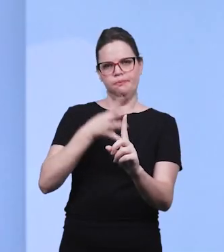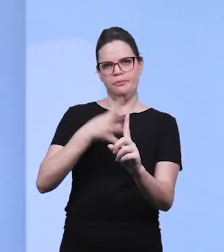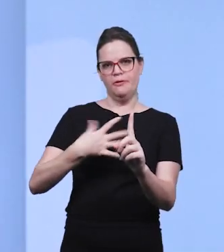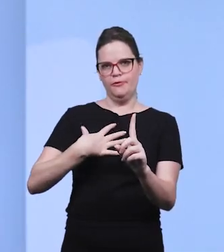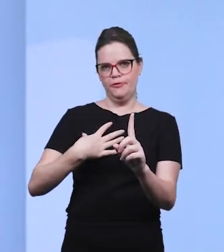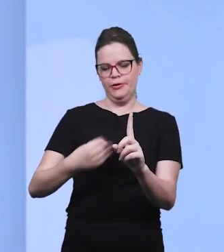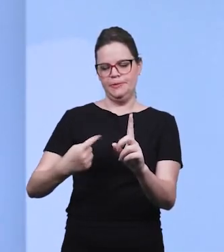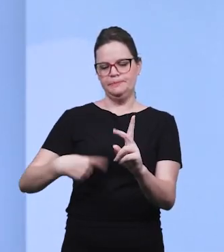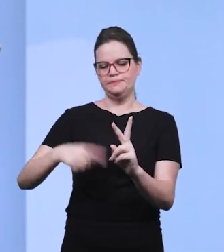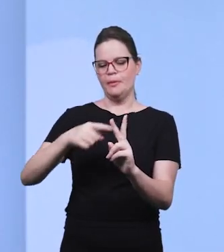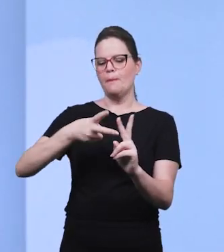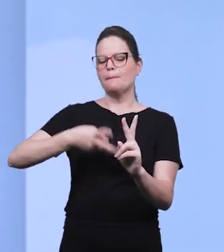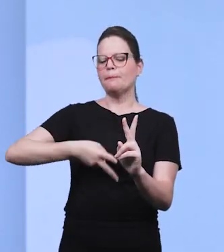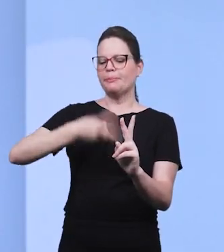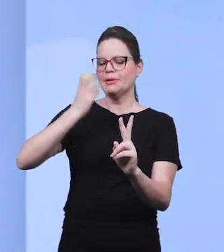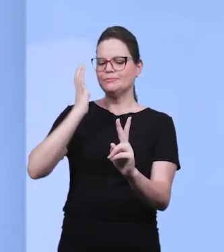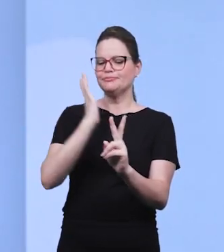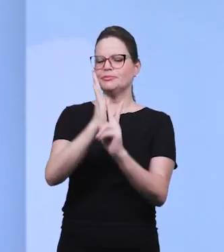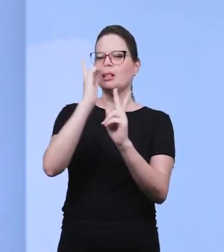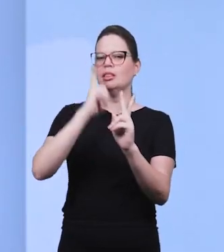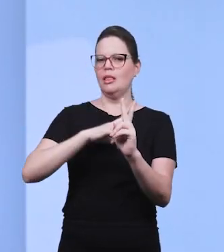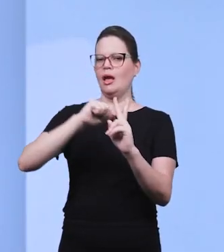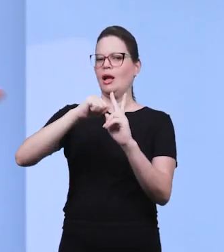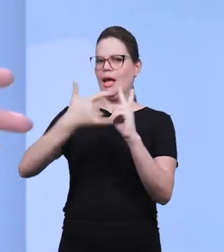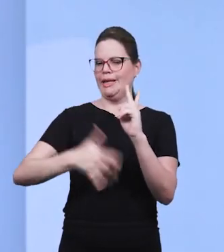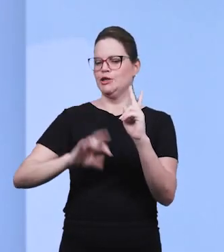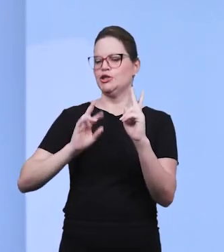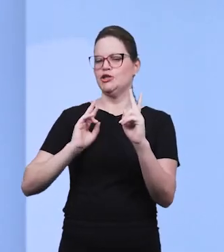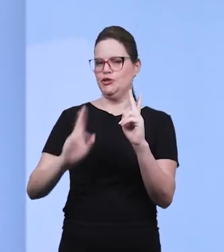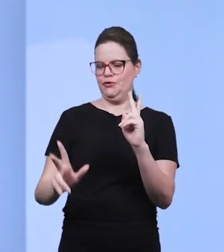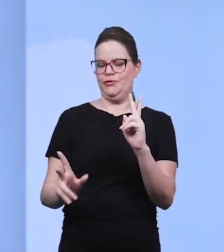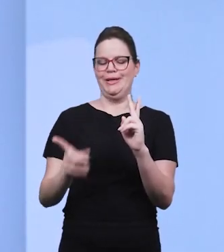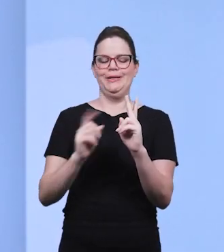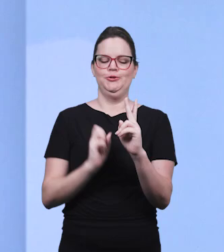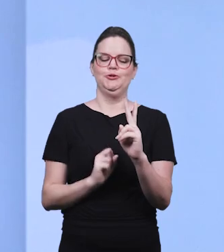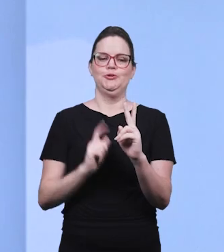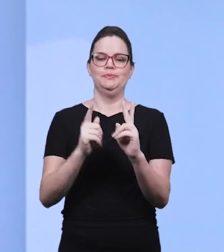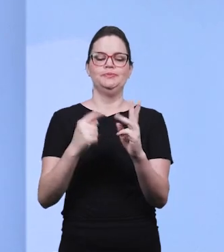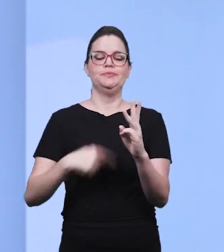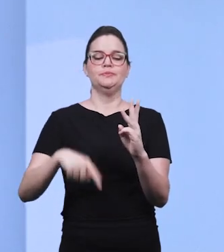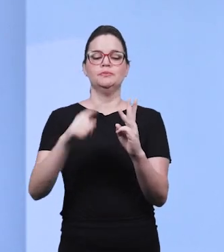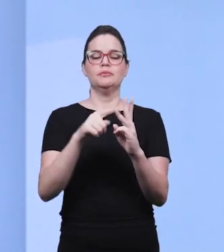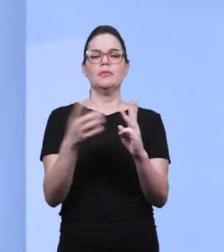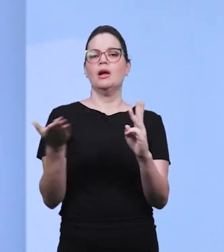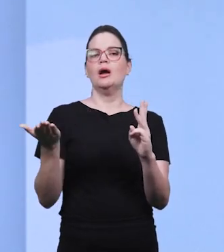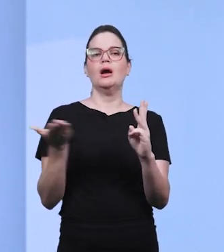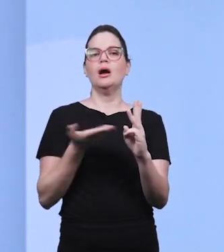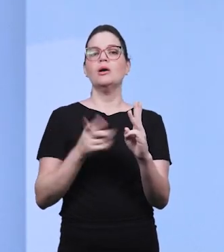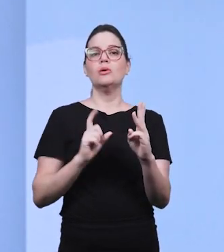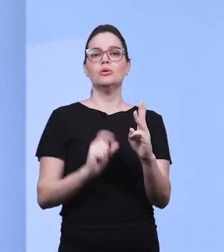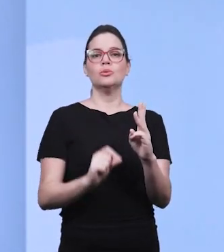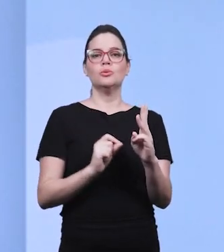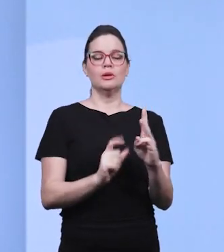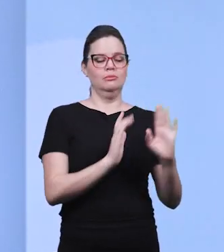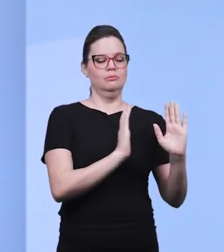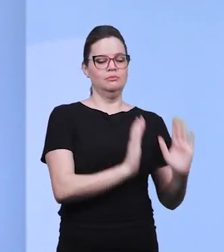alguns comportamentos, características divergentes, né? Um pouco diferentes ali do que é o padrão do desenvolvimento. Então, o